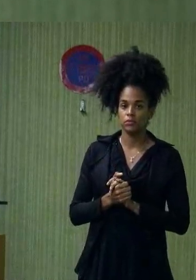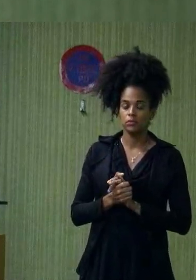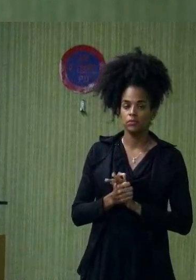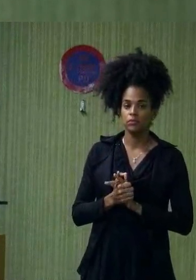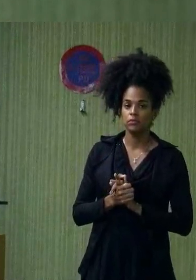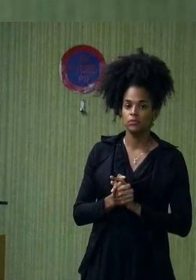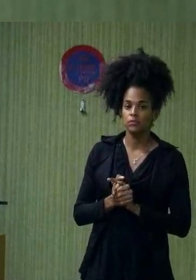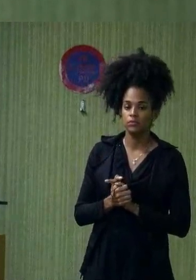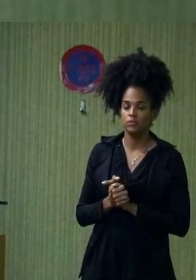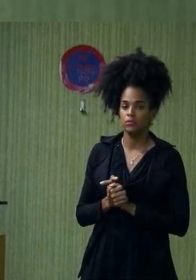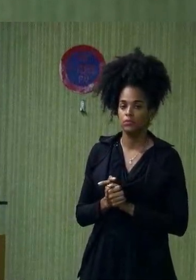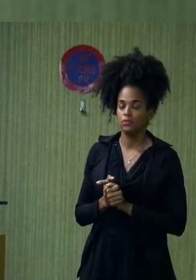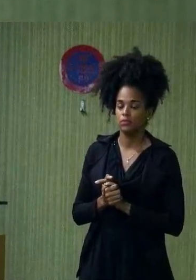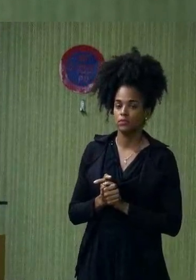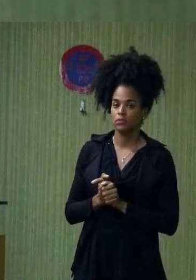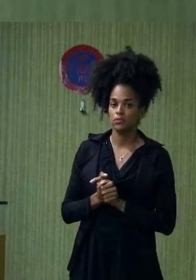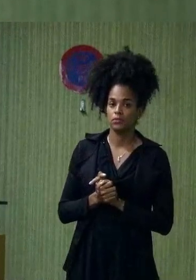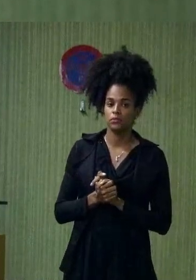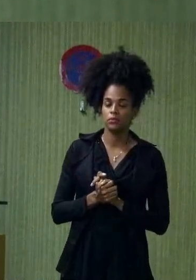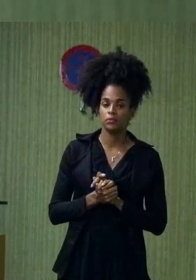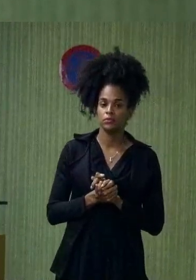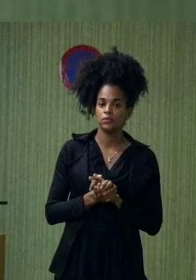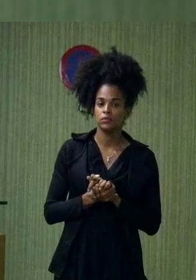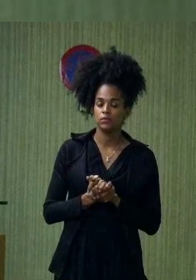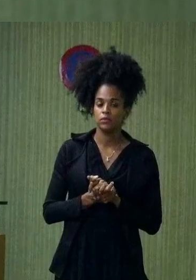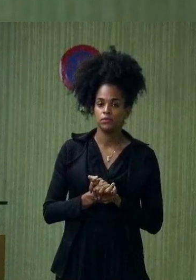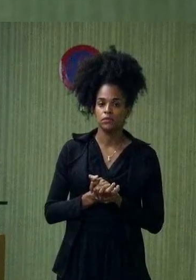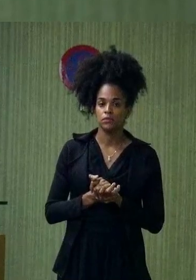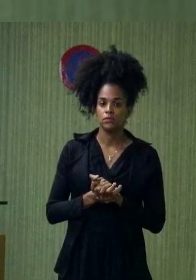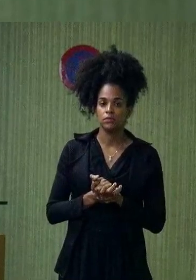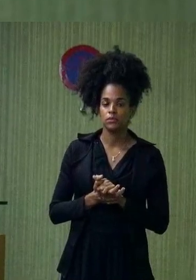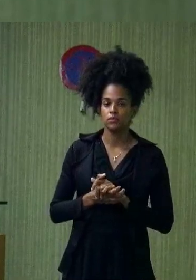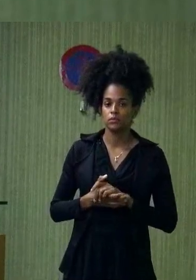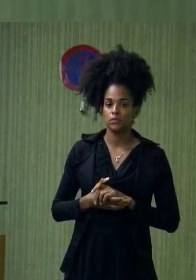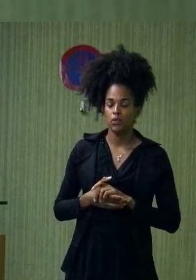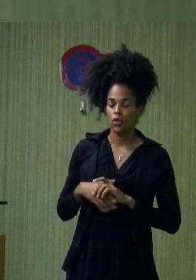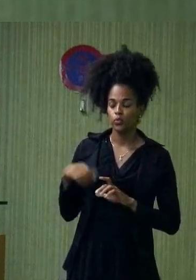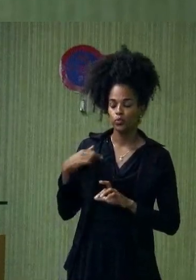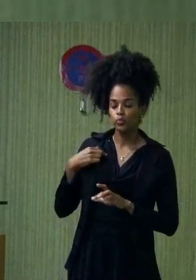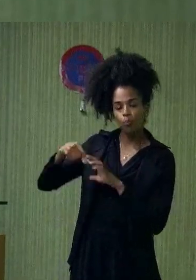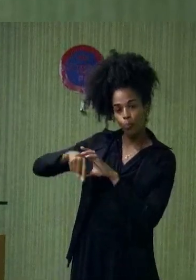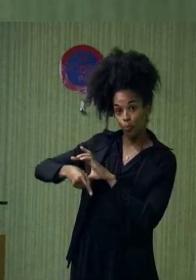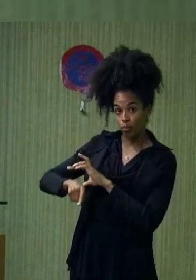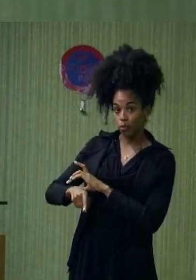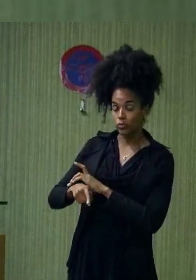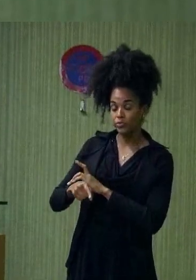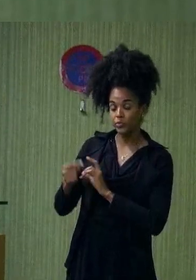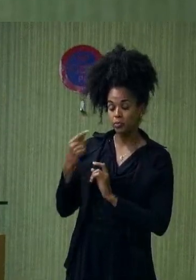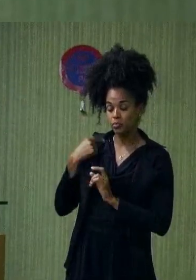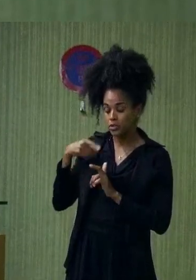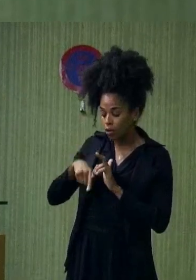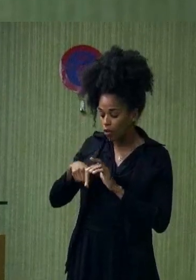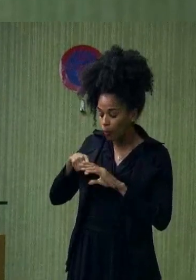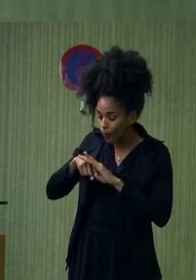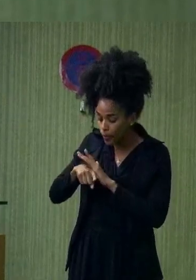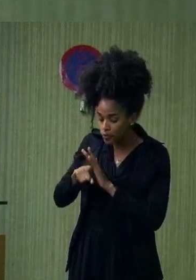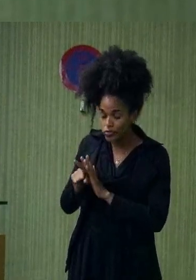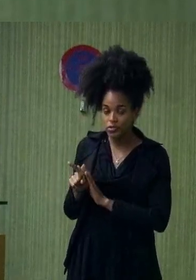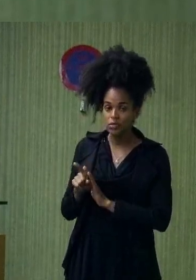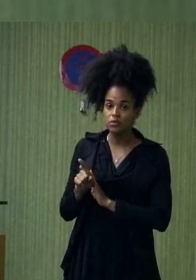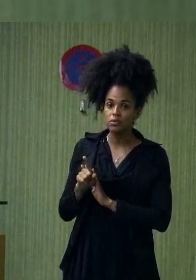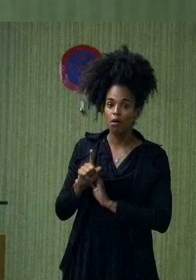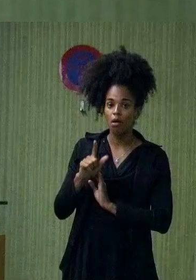tá a qualidade da água desses poos também tem que verificar né não é porque é um poço que é uma água limpa também não é